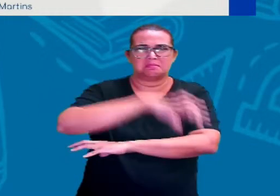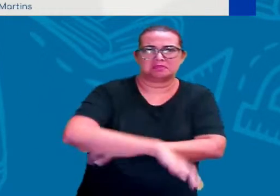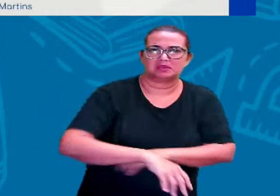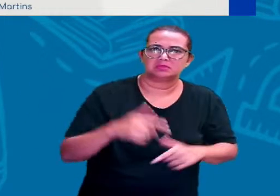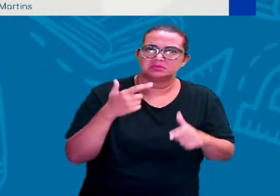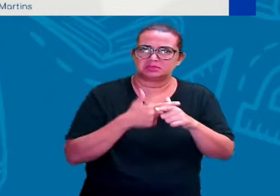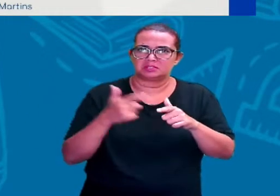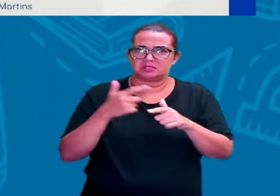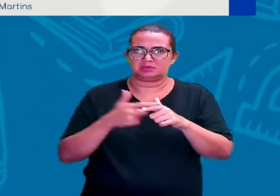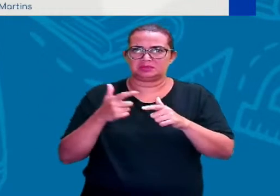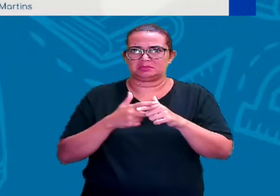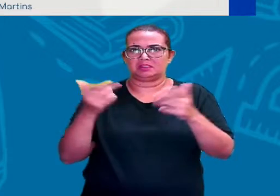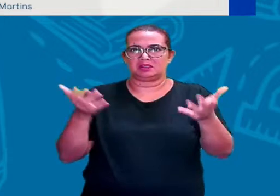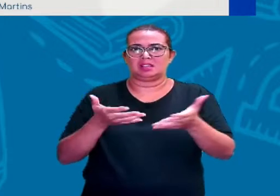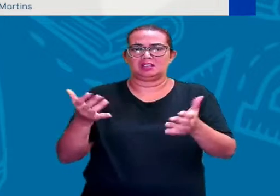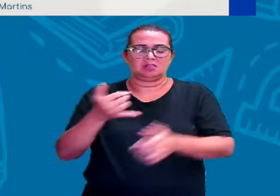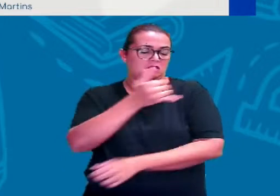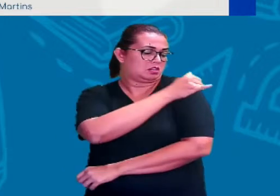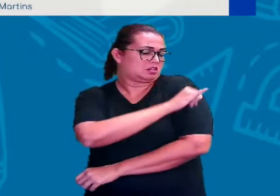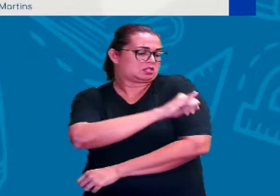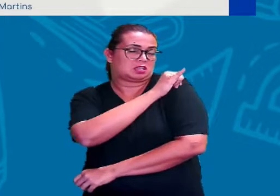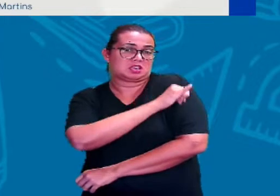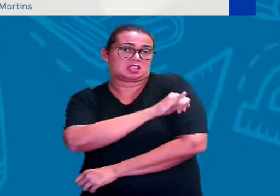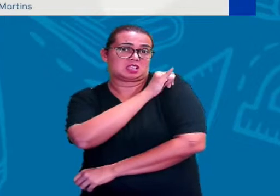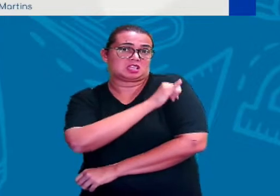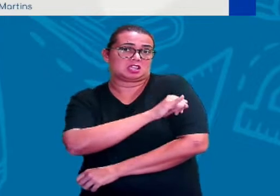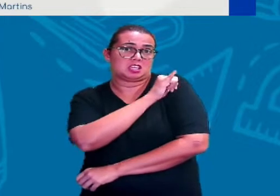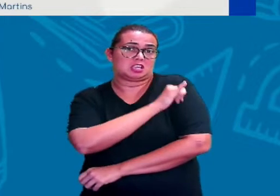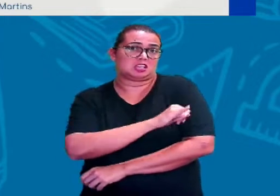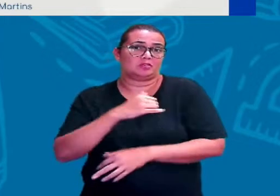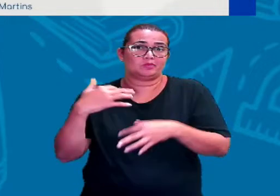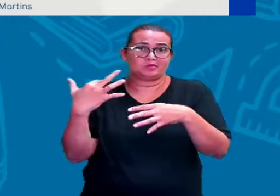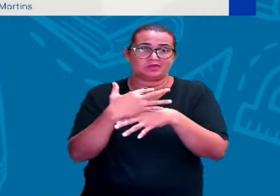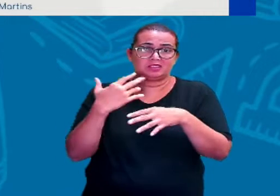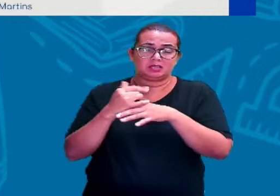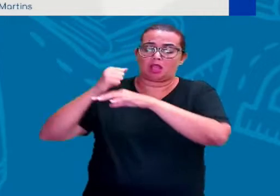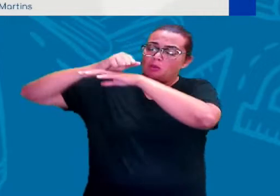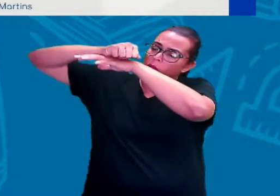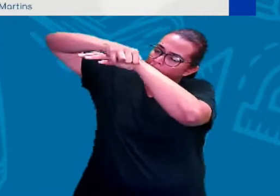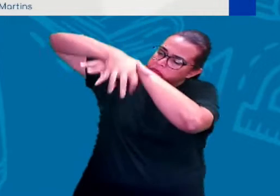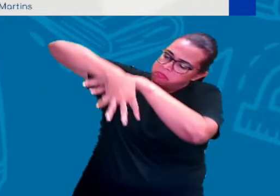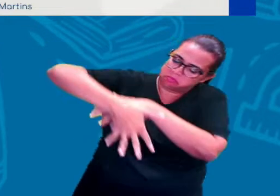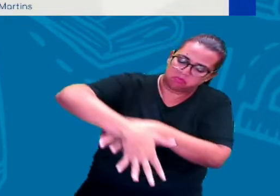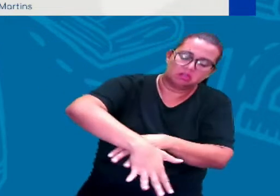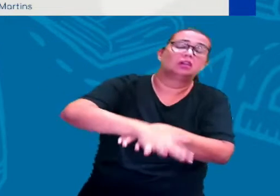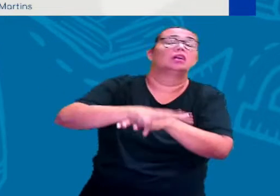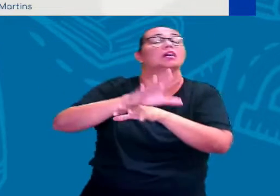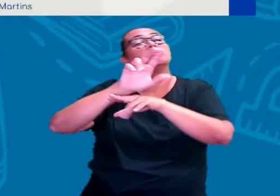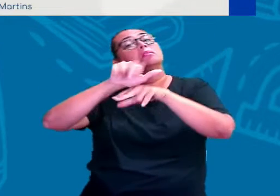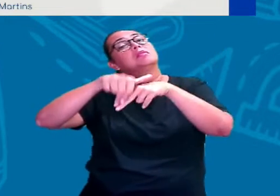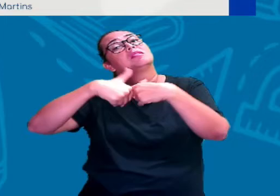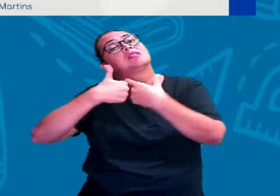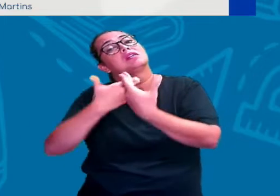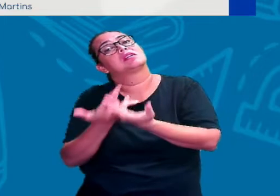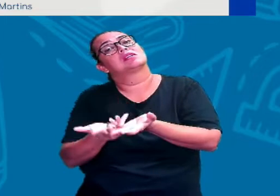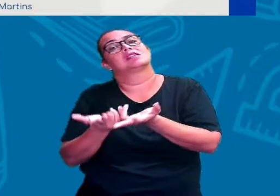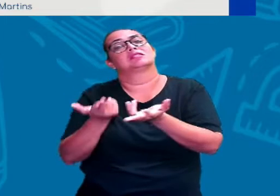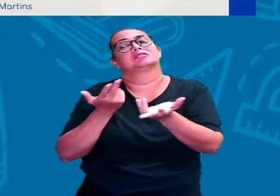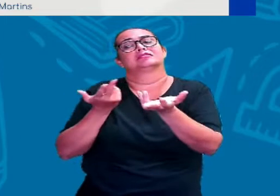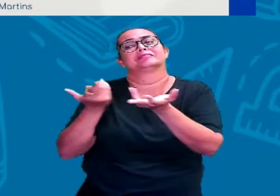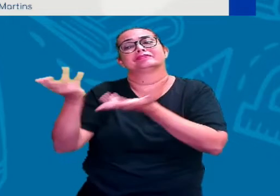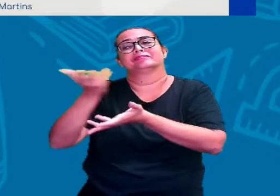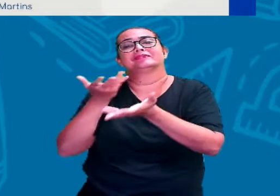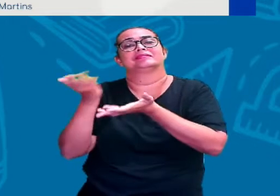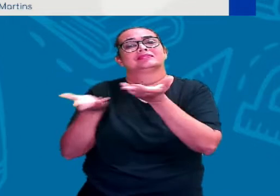que houve no Rio de Janeiro, de Petrópolis. Isso é resultado da forma como os seres humanos se relacionam com o meio ambiente. Mas os